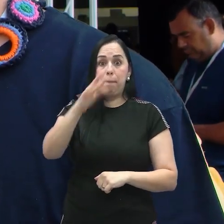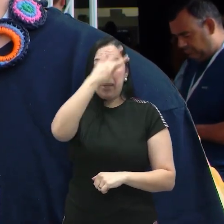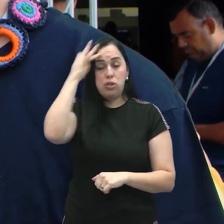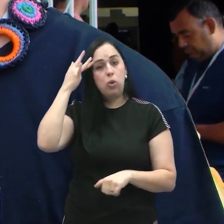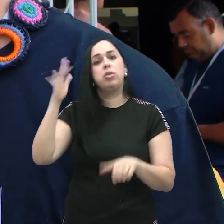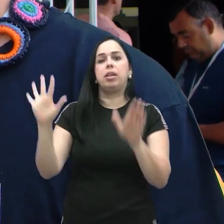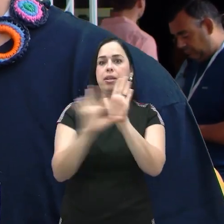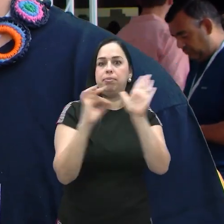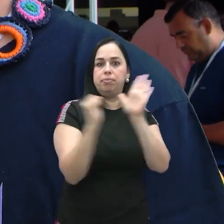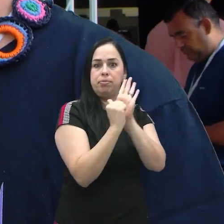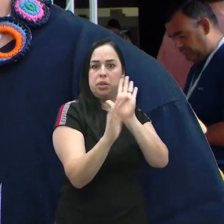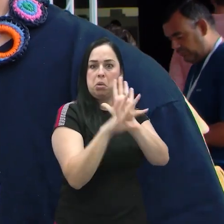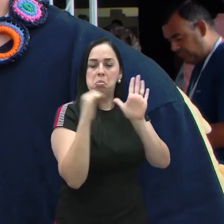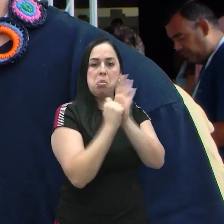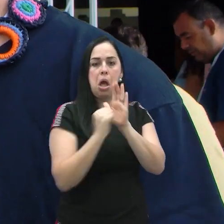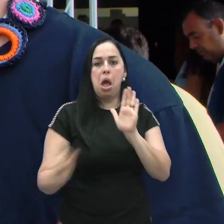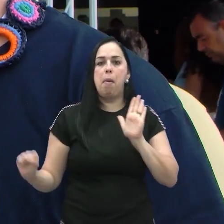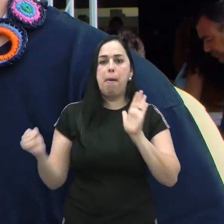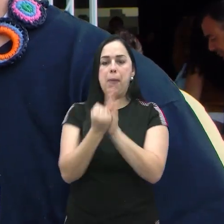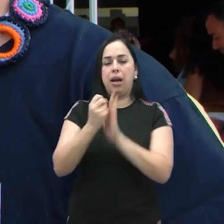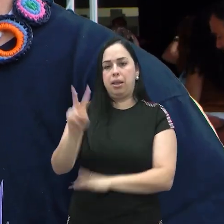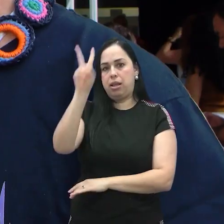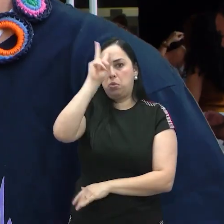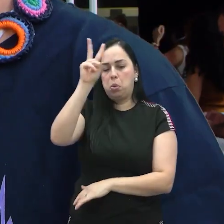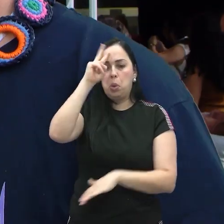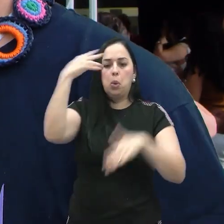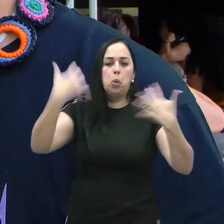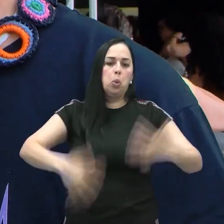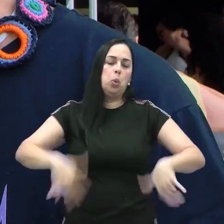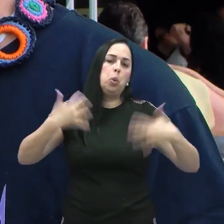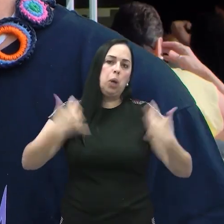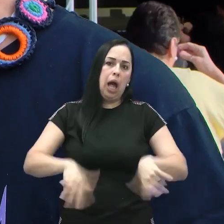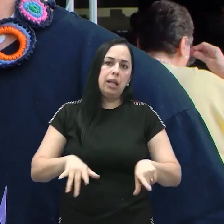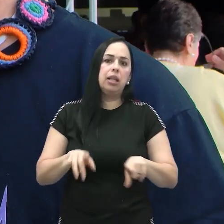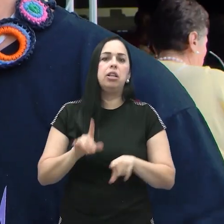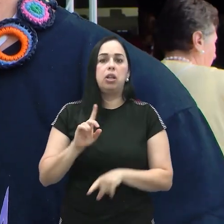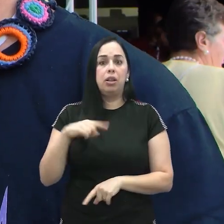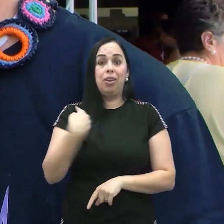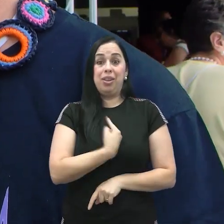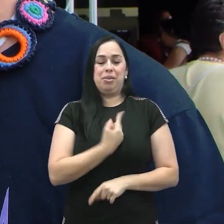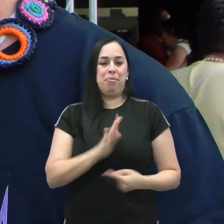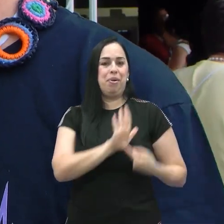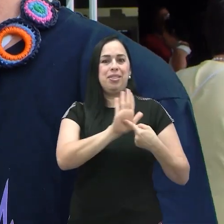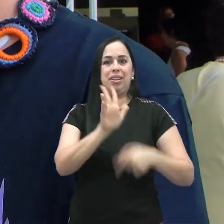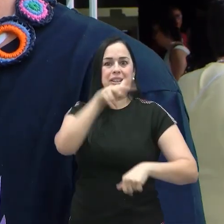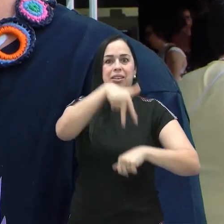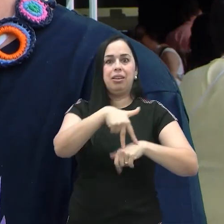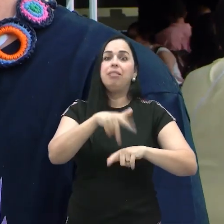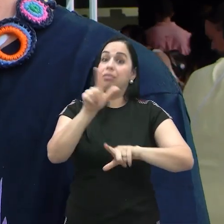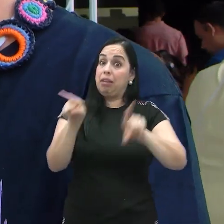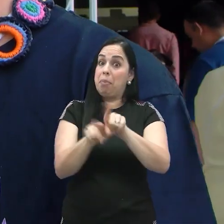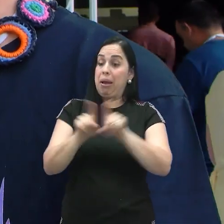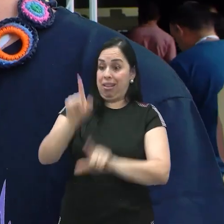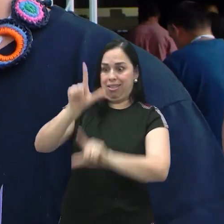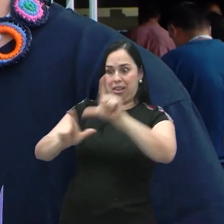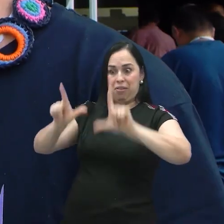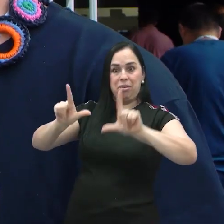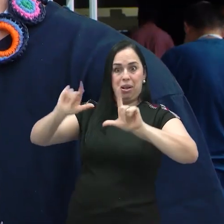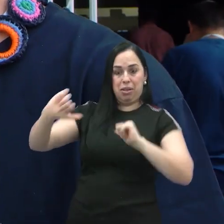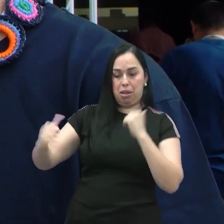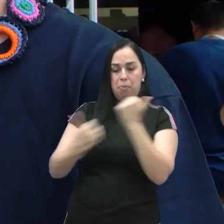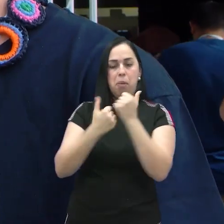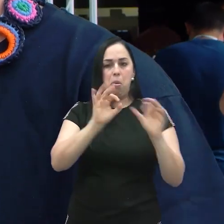para a conferência, que para nós é um marco histórico. Então, já é o grande resultado a gente se tornar visível, inclusive na TV Câmara, que nós